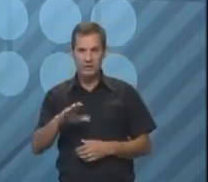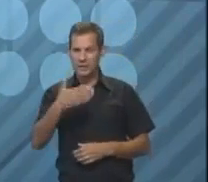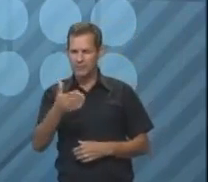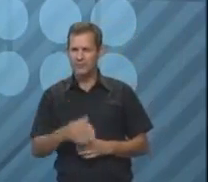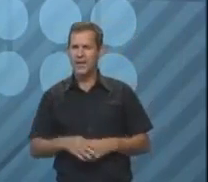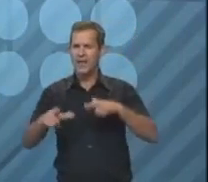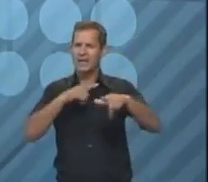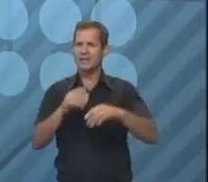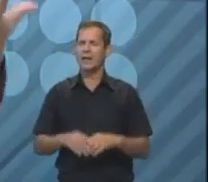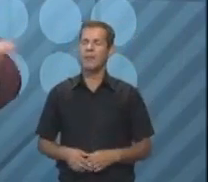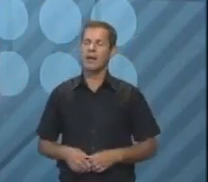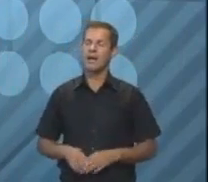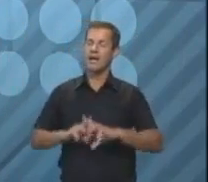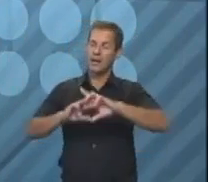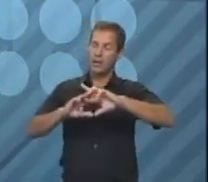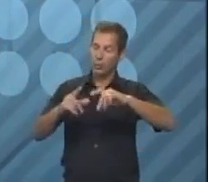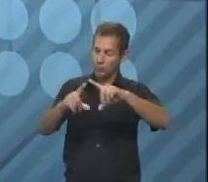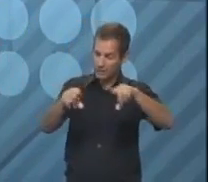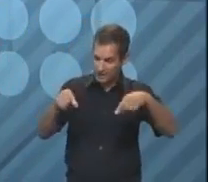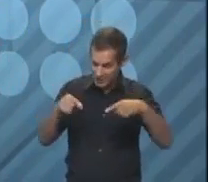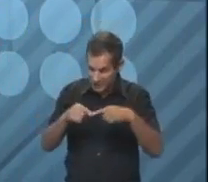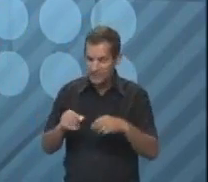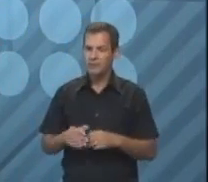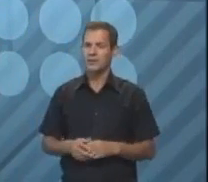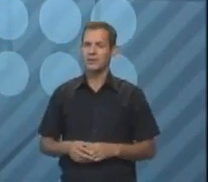então trabalhar com uma gama de regiões